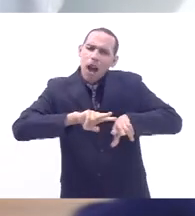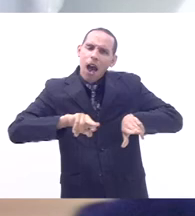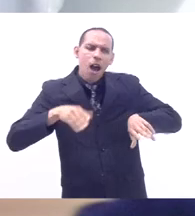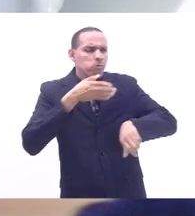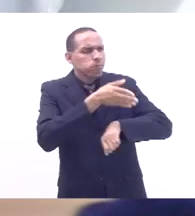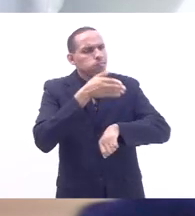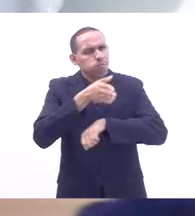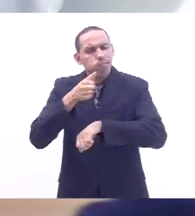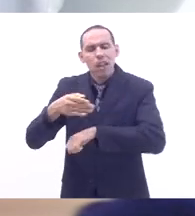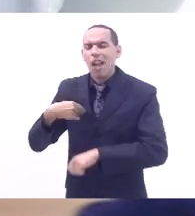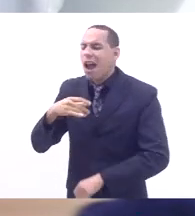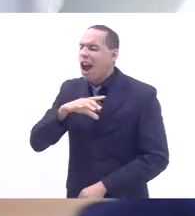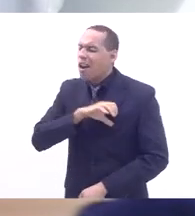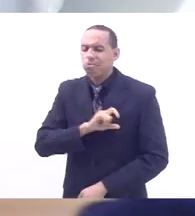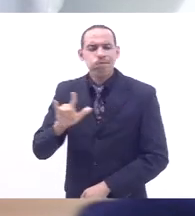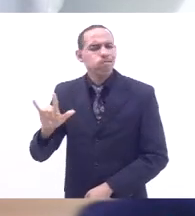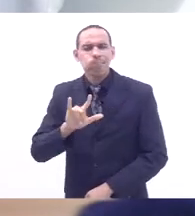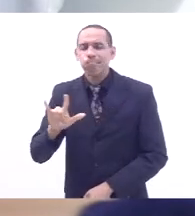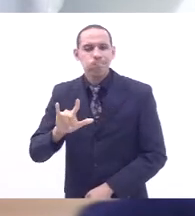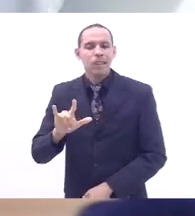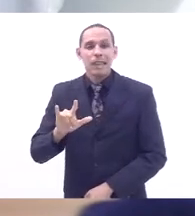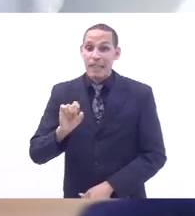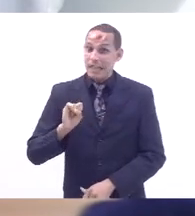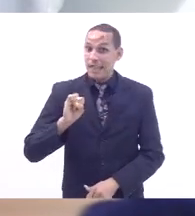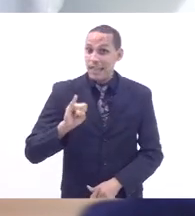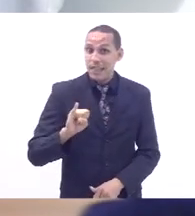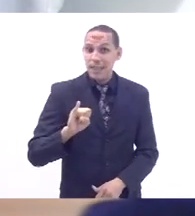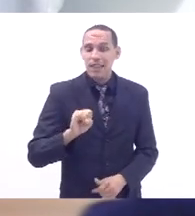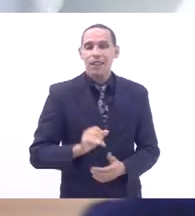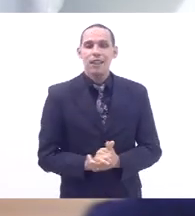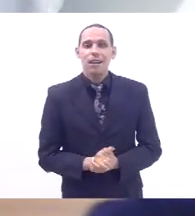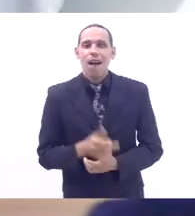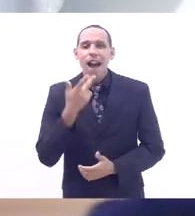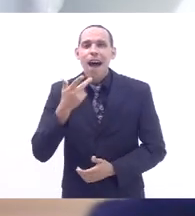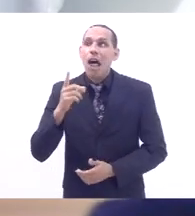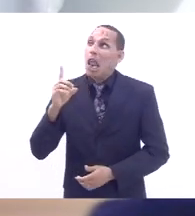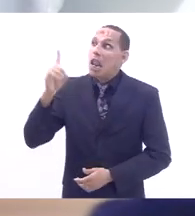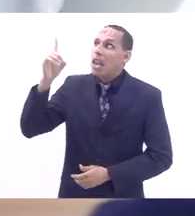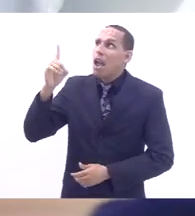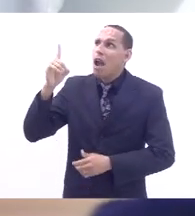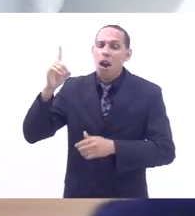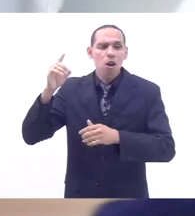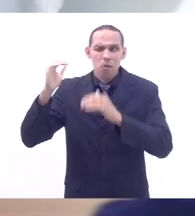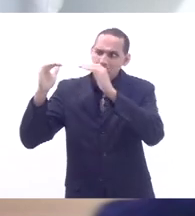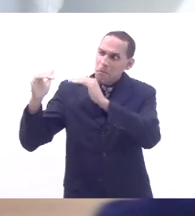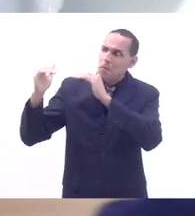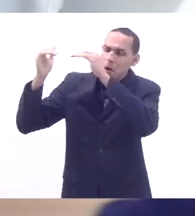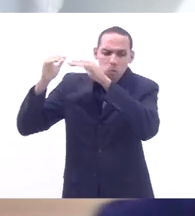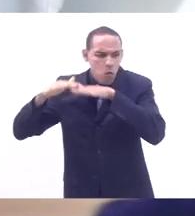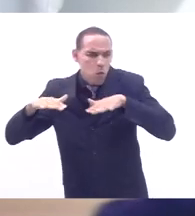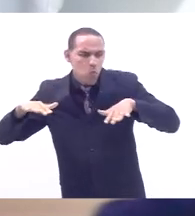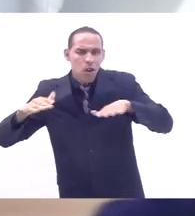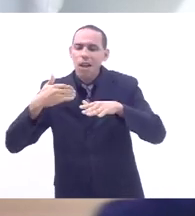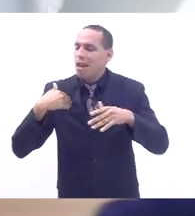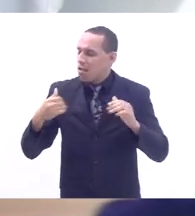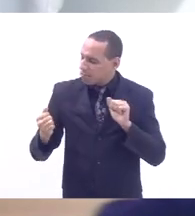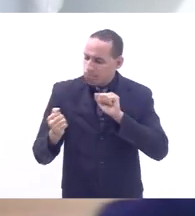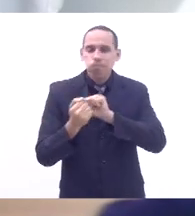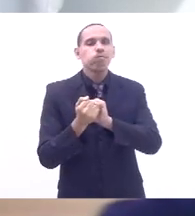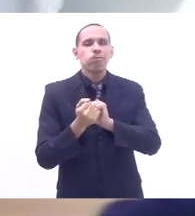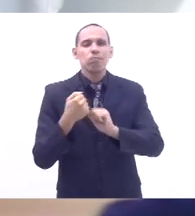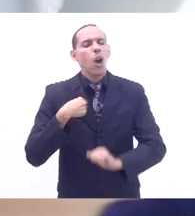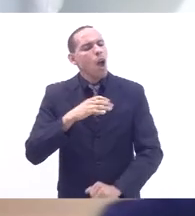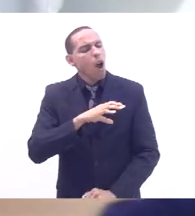Adoro religião. Isso aí, se falar que é Deus acima de tudo, eu já estou dentro, eu